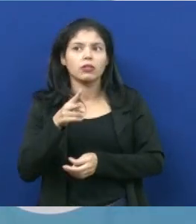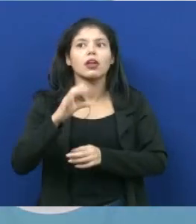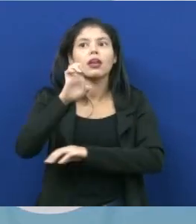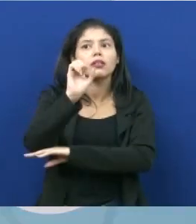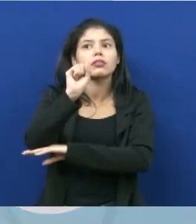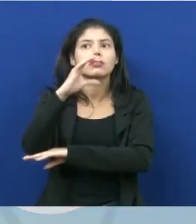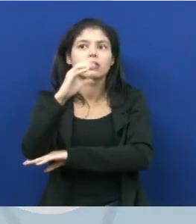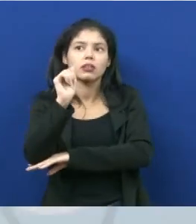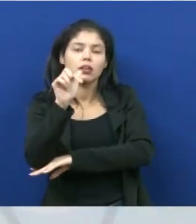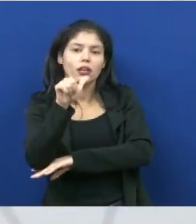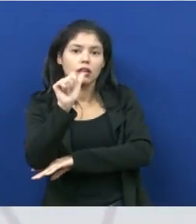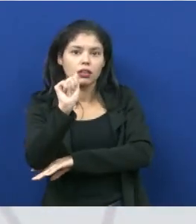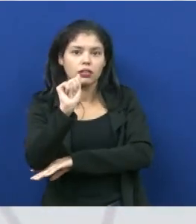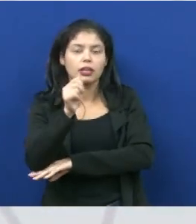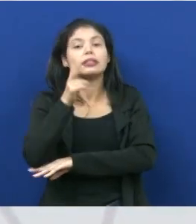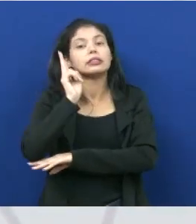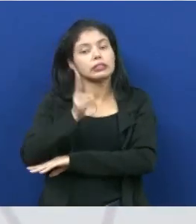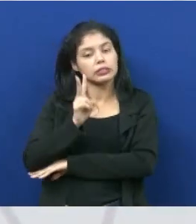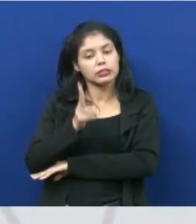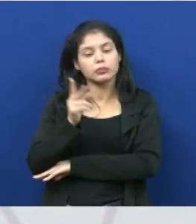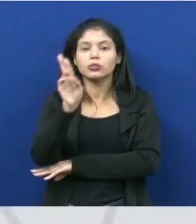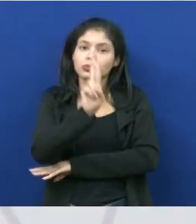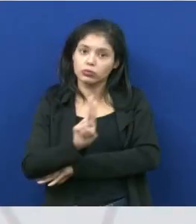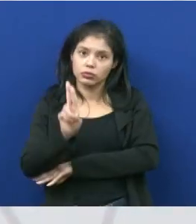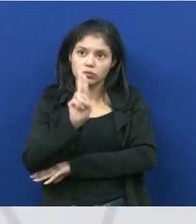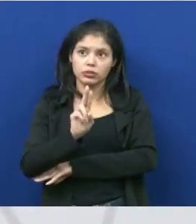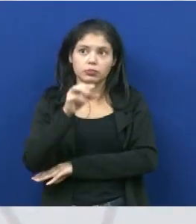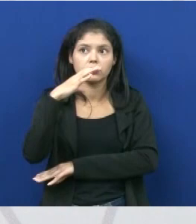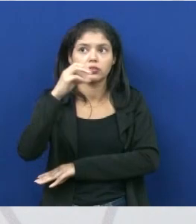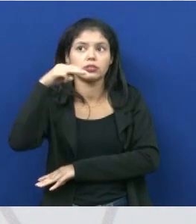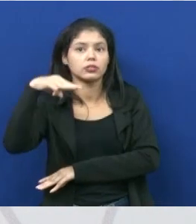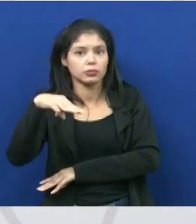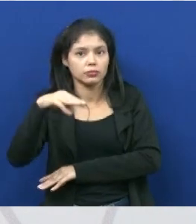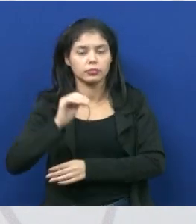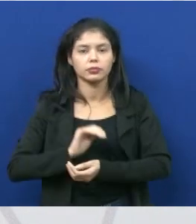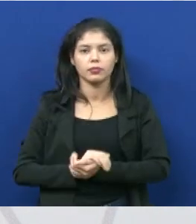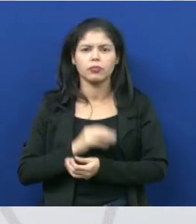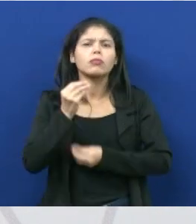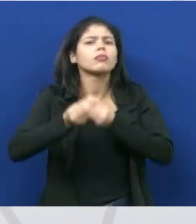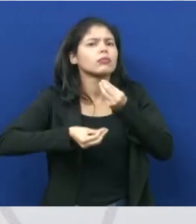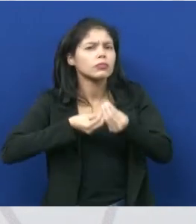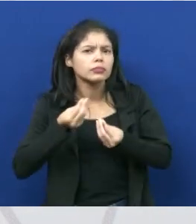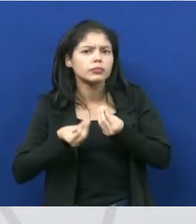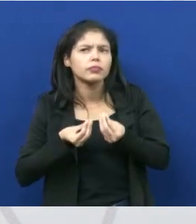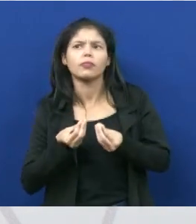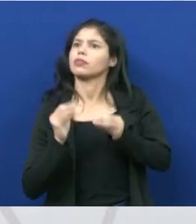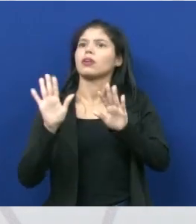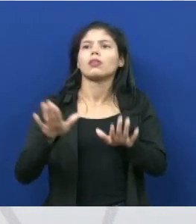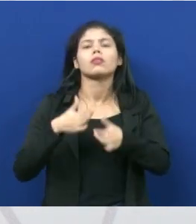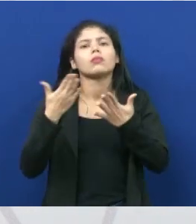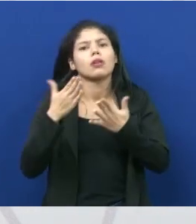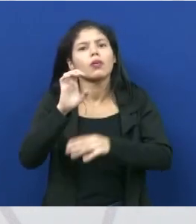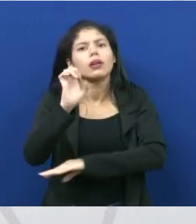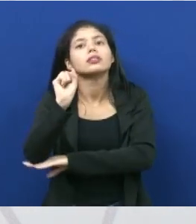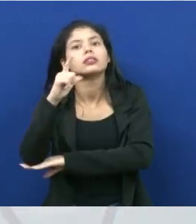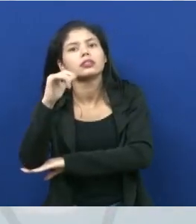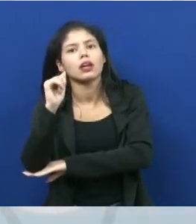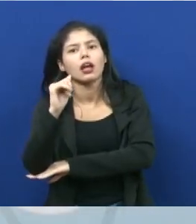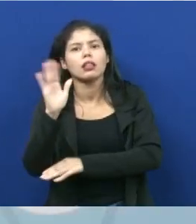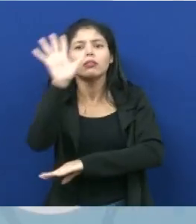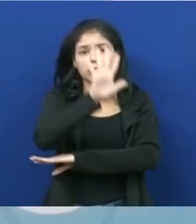escala, trabalhamos sempre em centímetros. E como ficaria isso? Qual a escala desse mapa